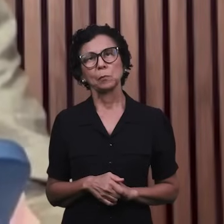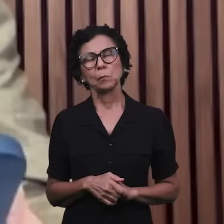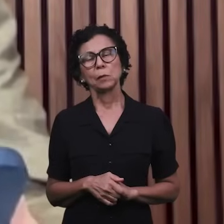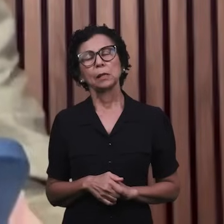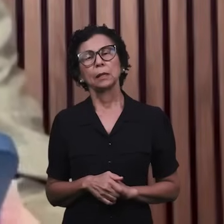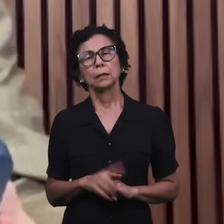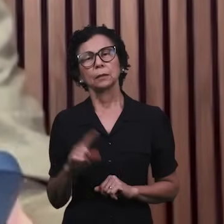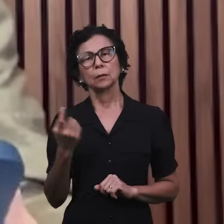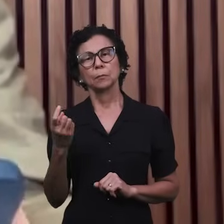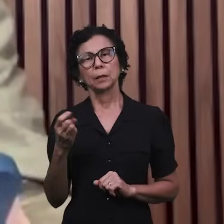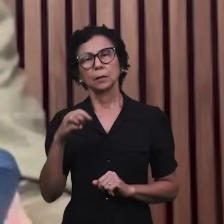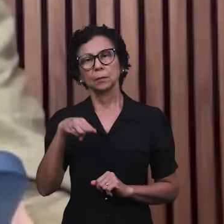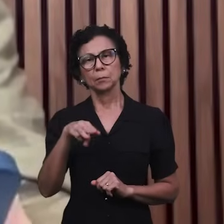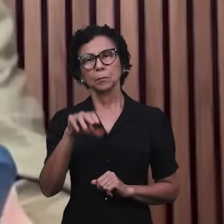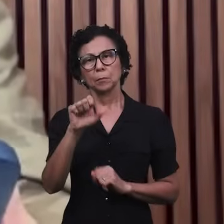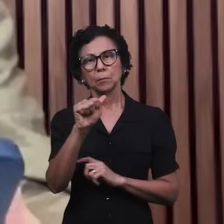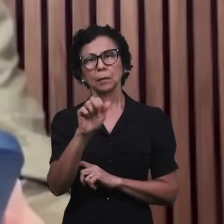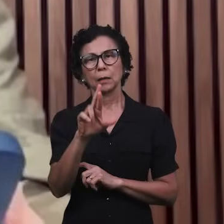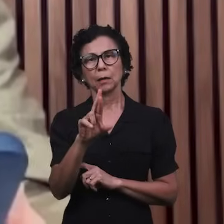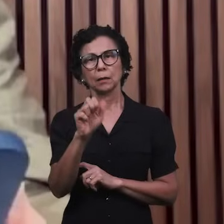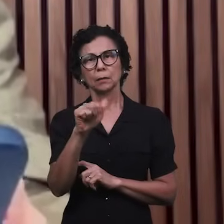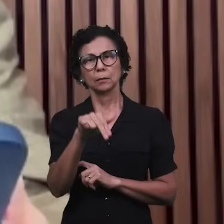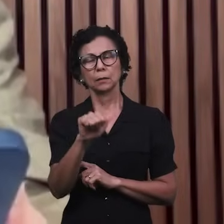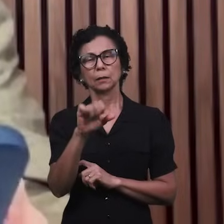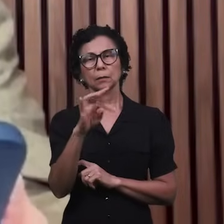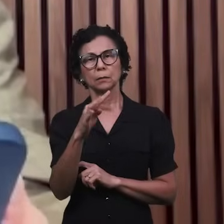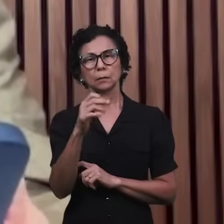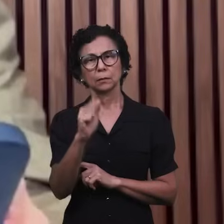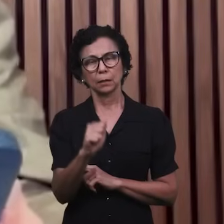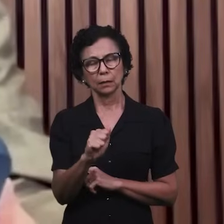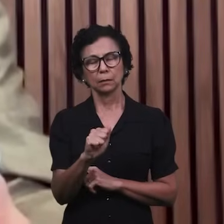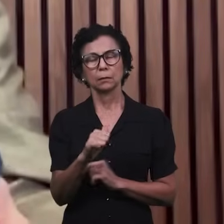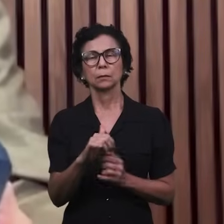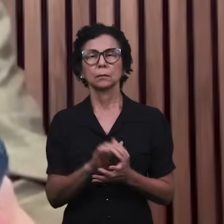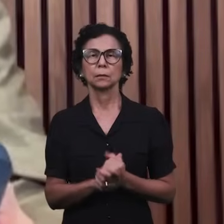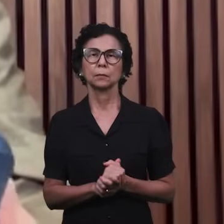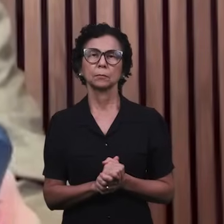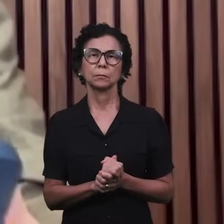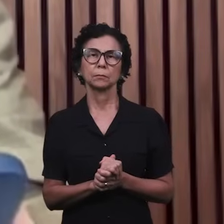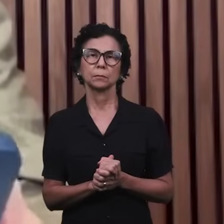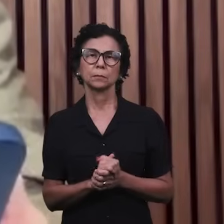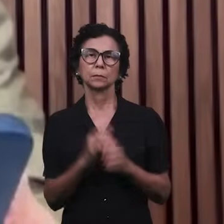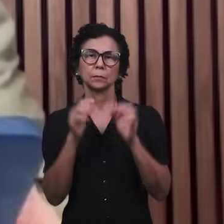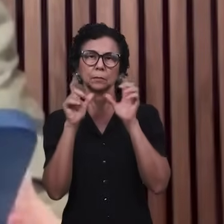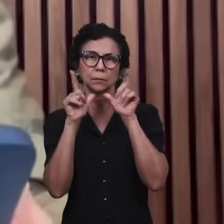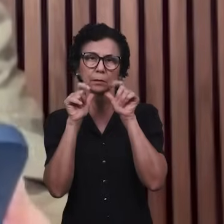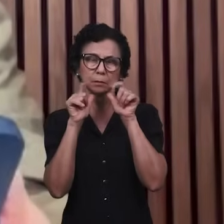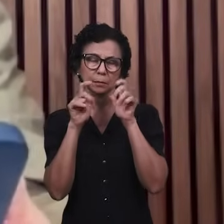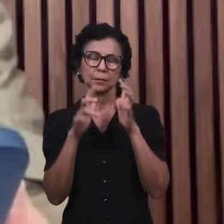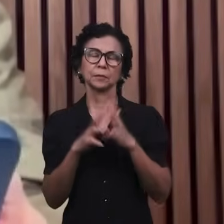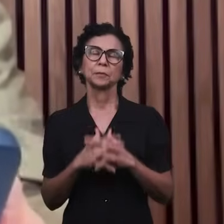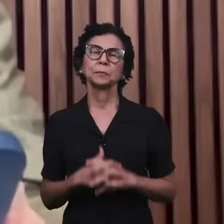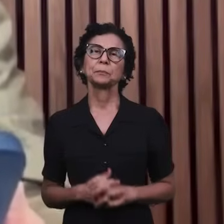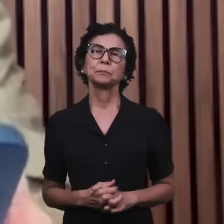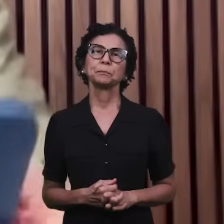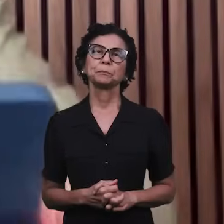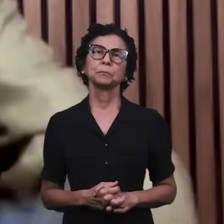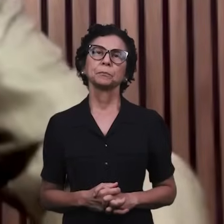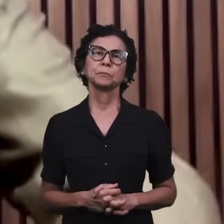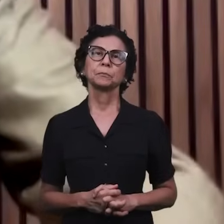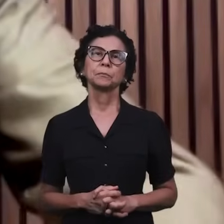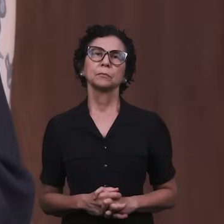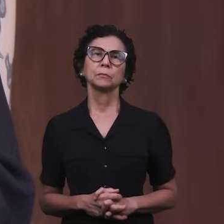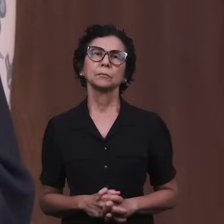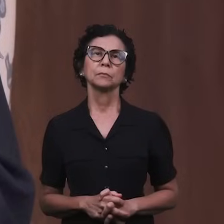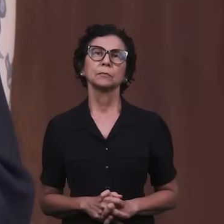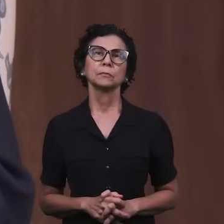nossa expressão, né? Maranata. Maranata vem de Maran-atá, que é uma expressão aramaica. Muito